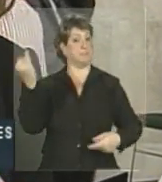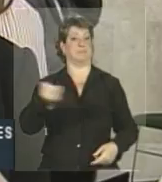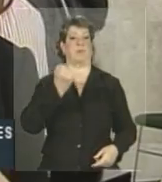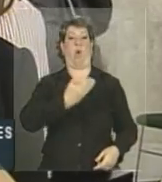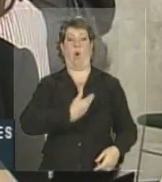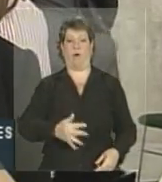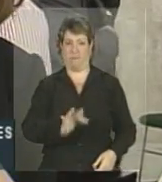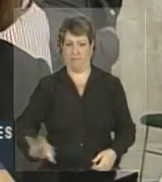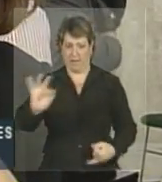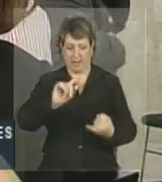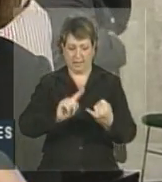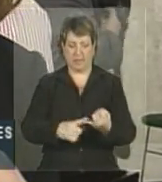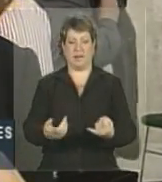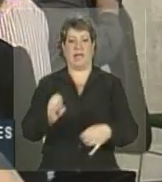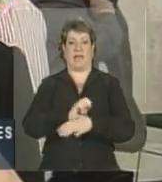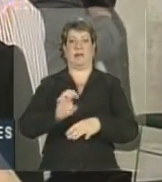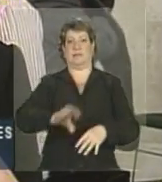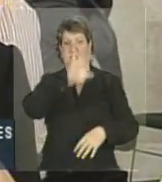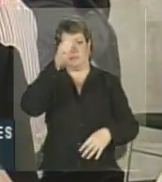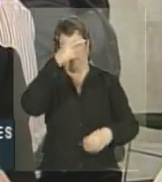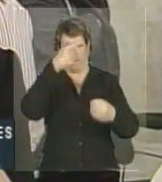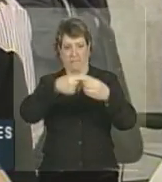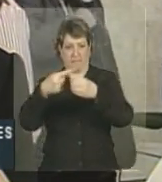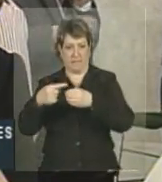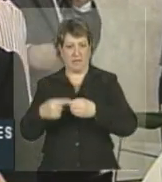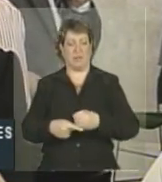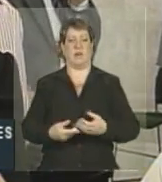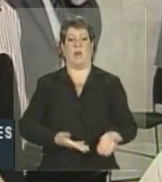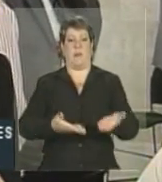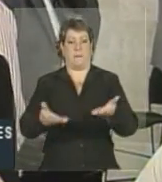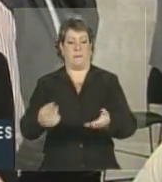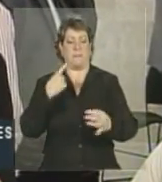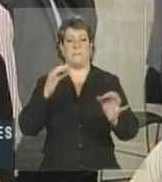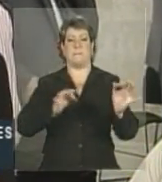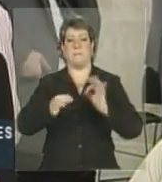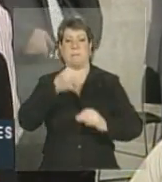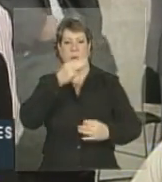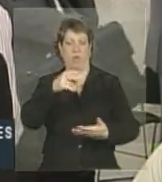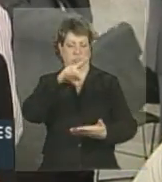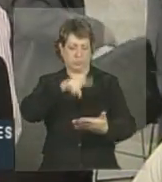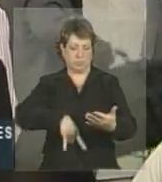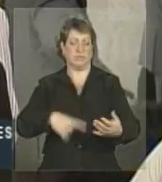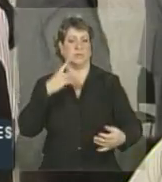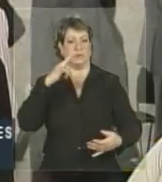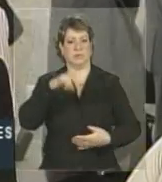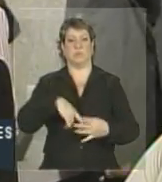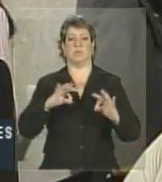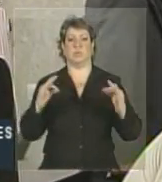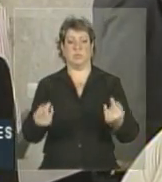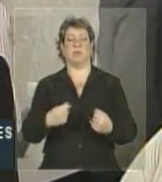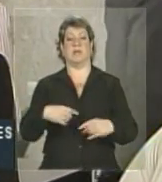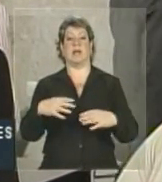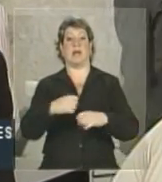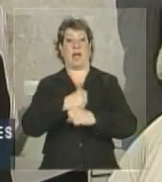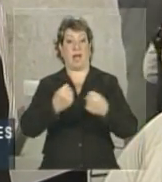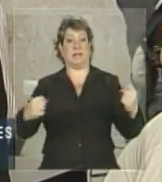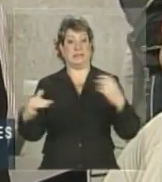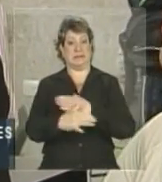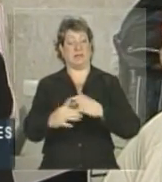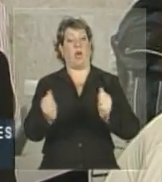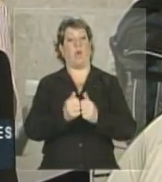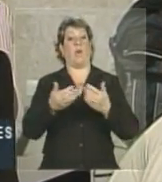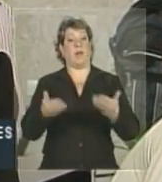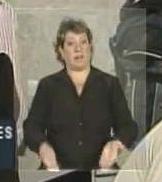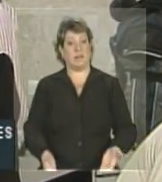fundamental. Governadores e prefeitos apresentaram propostas estruturantes, importantes nas grandes cidades, e com